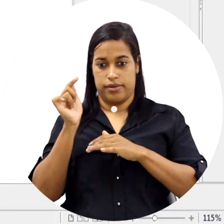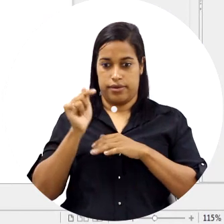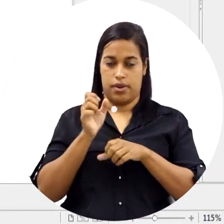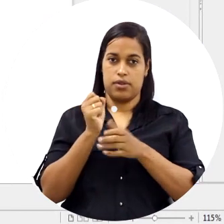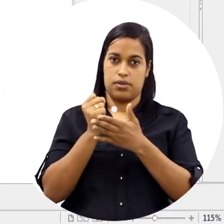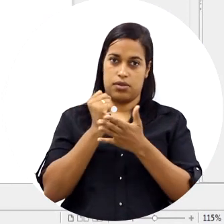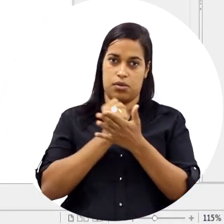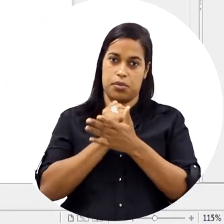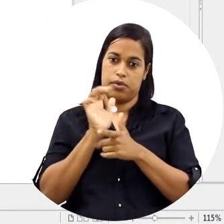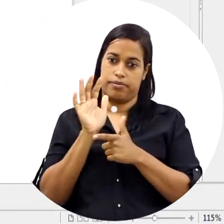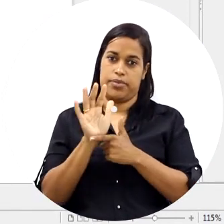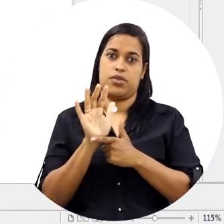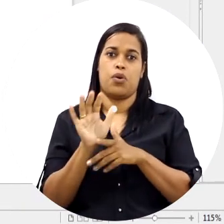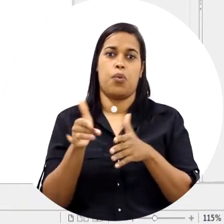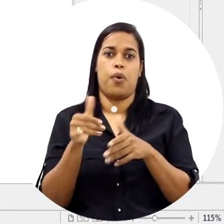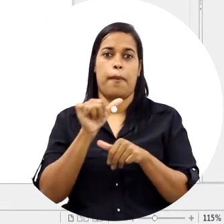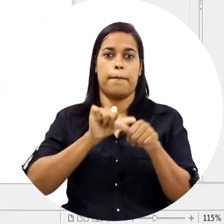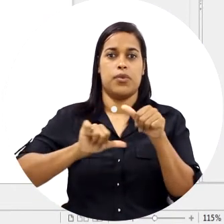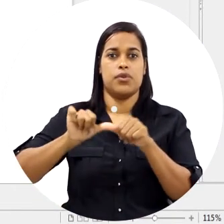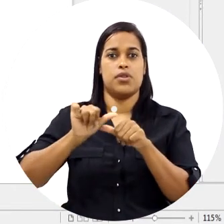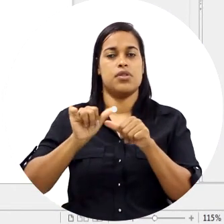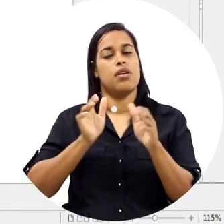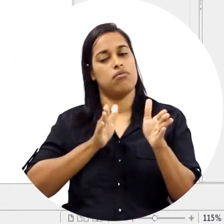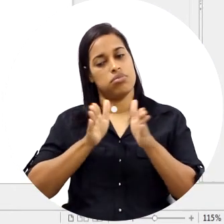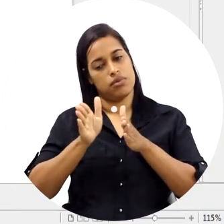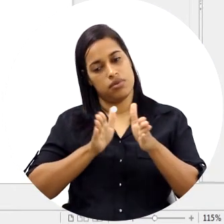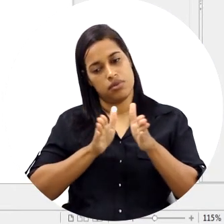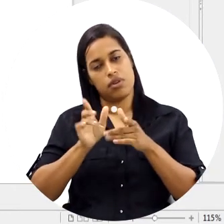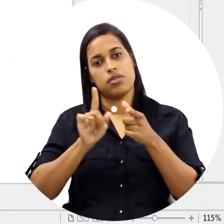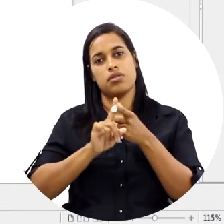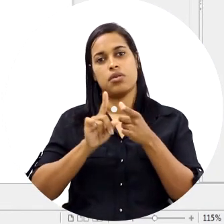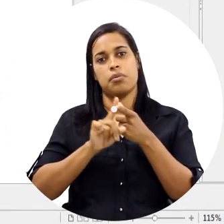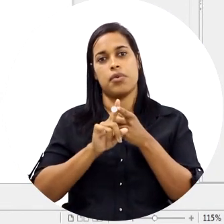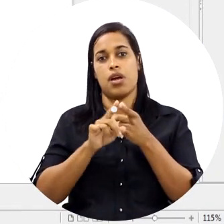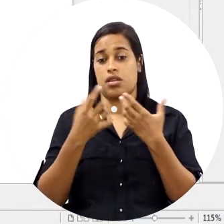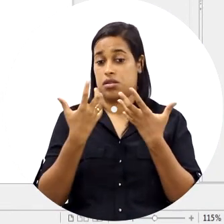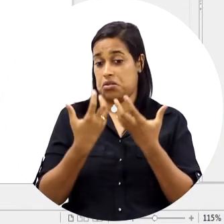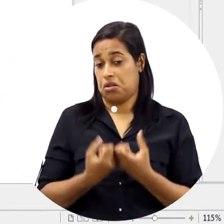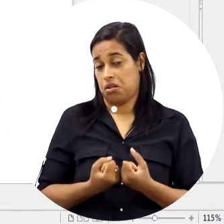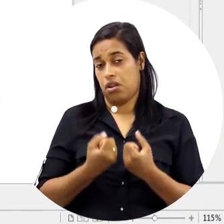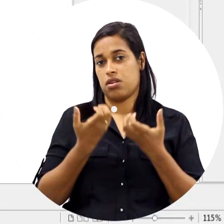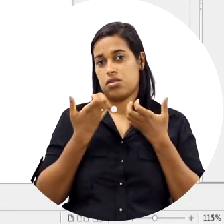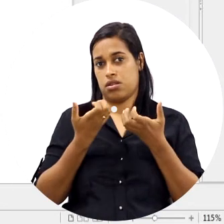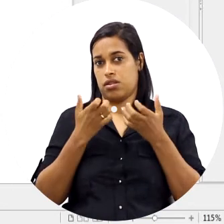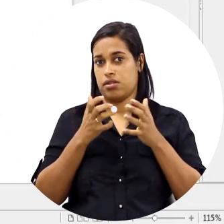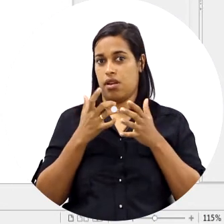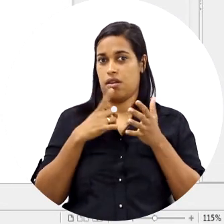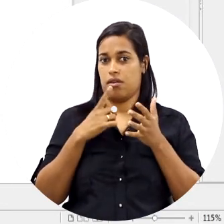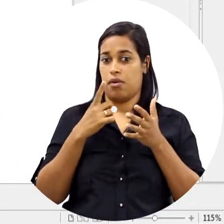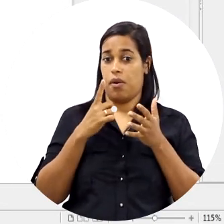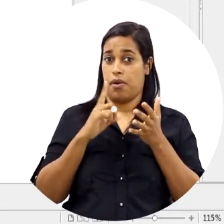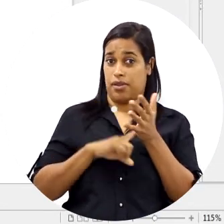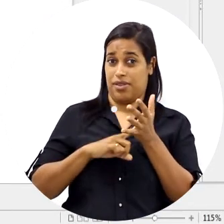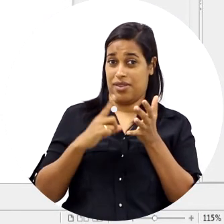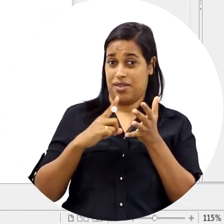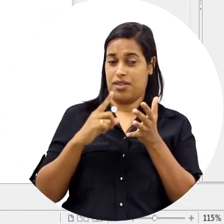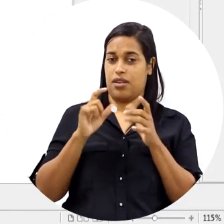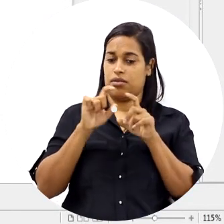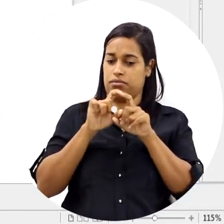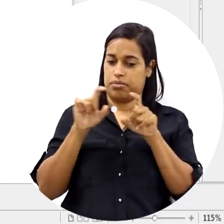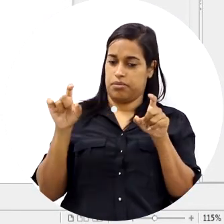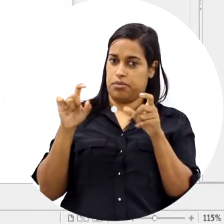vai identificar qual foi a alteração e é permitido com ele também, no caso, aceitar ou não. Ao você clicar aqui com o botão direito em